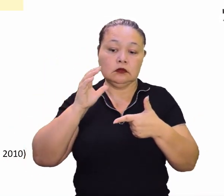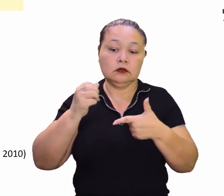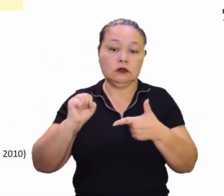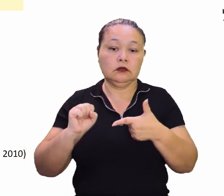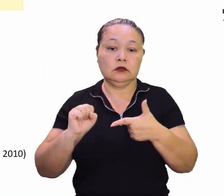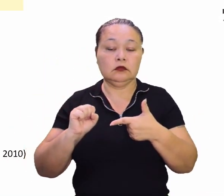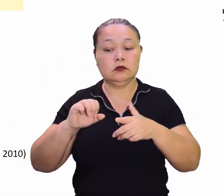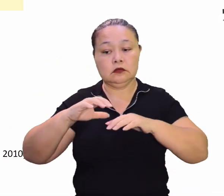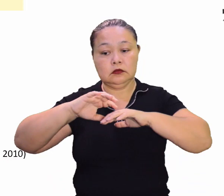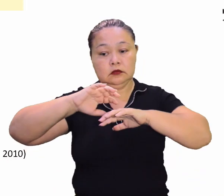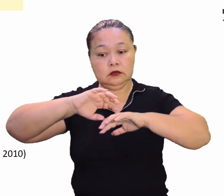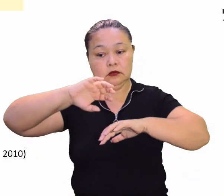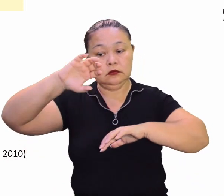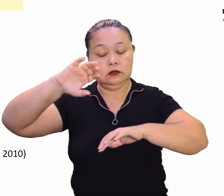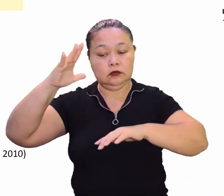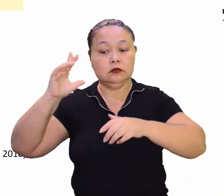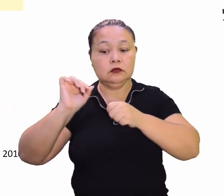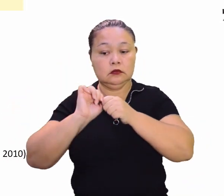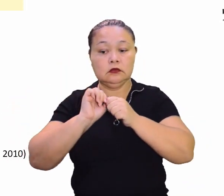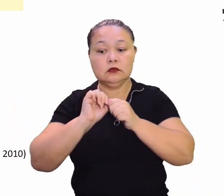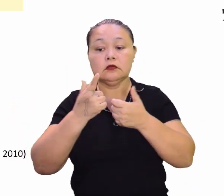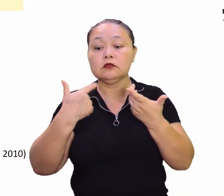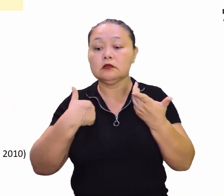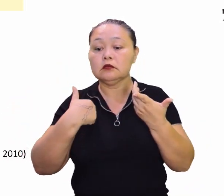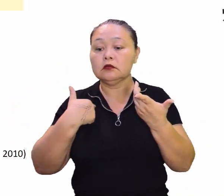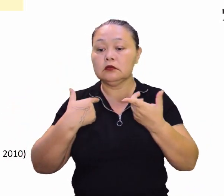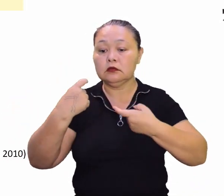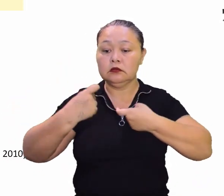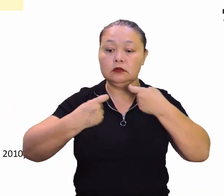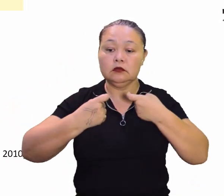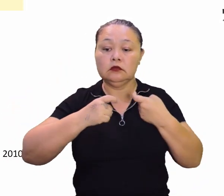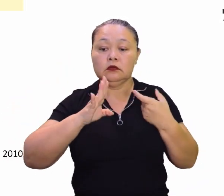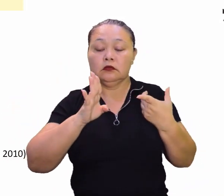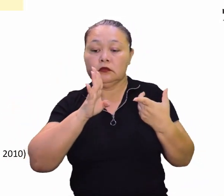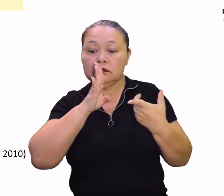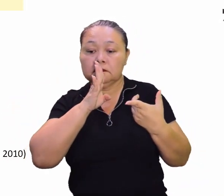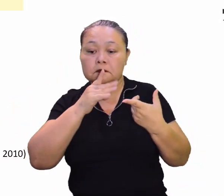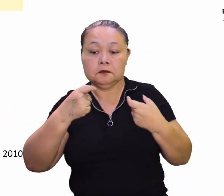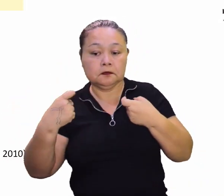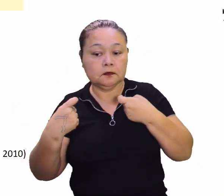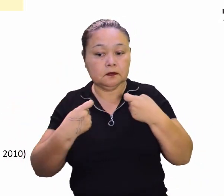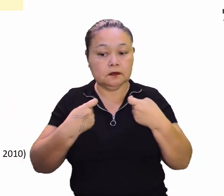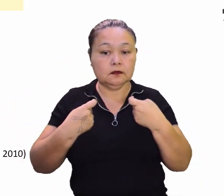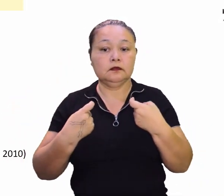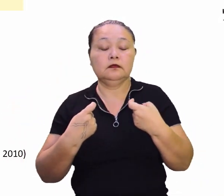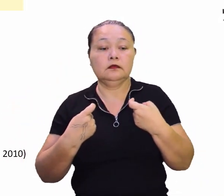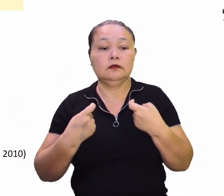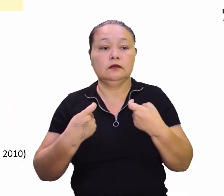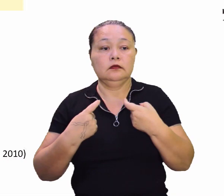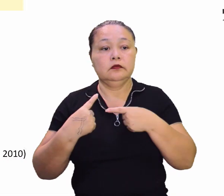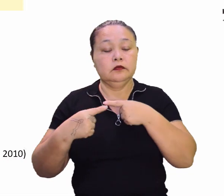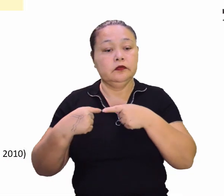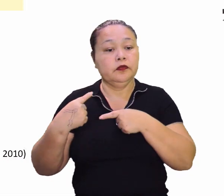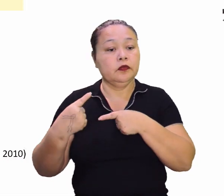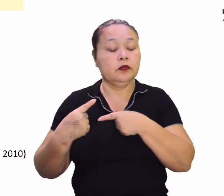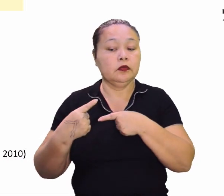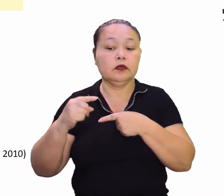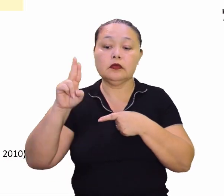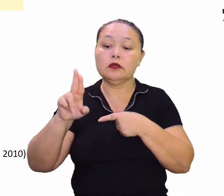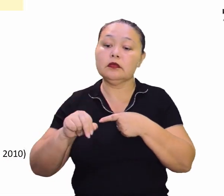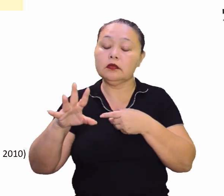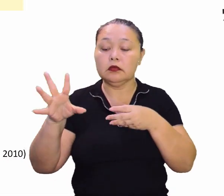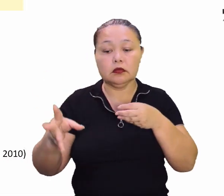aí foi dividida no tempo da Guerra Fria. Certo. E depois nunca mais